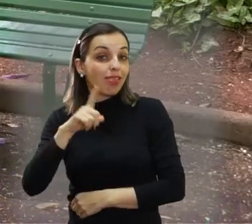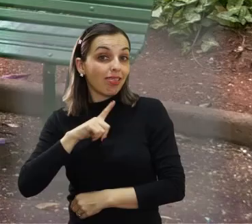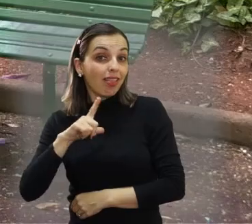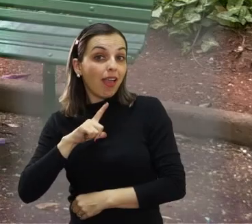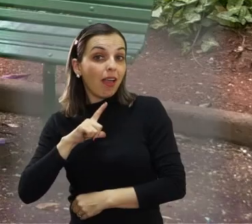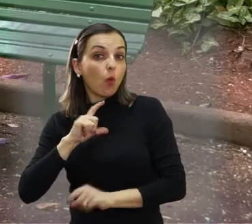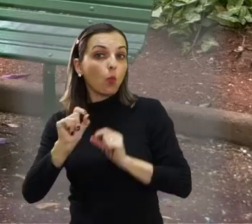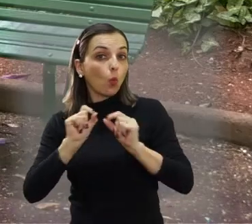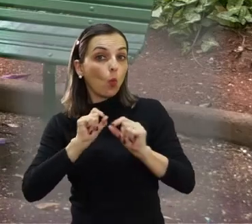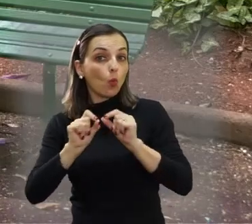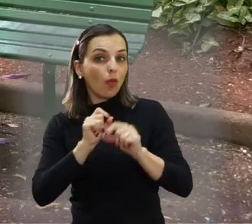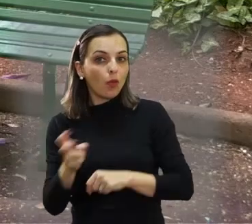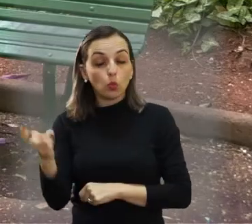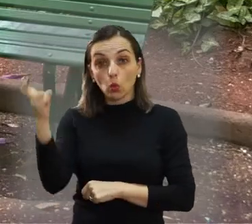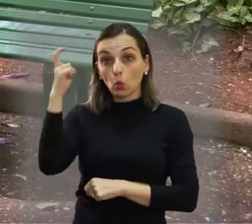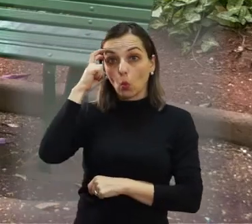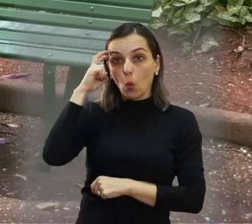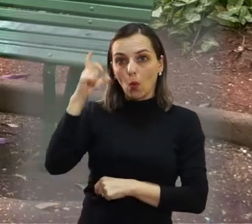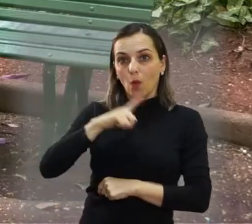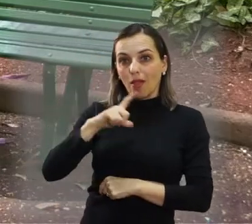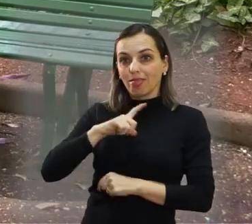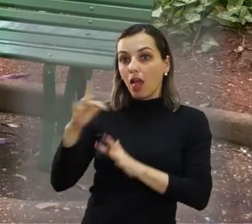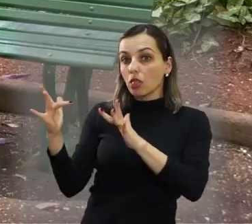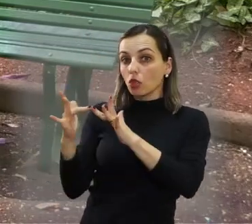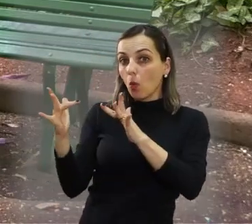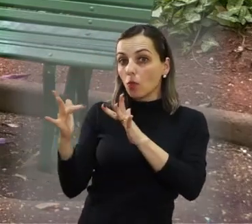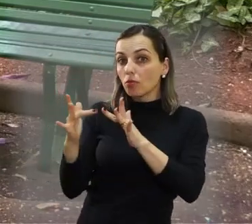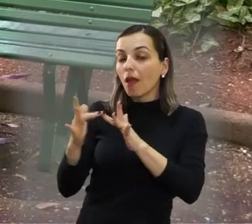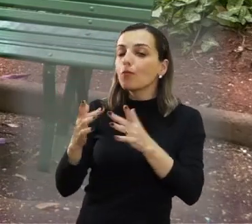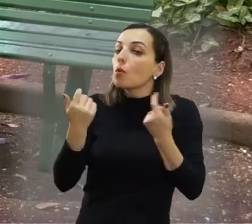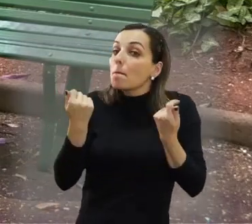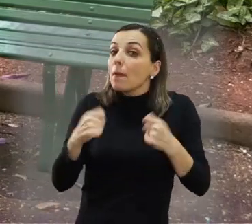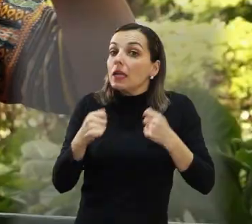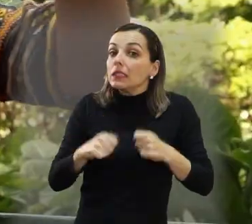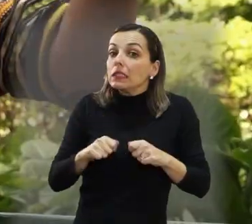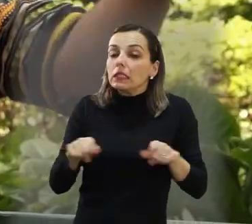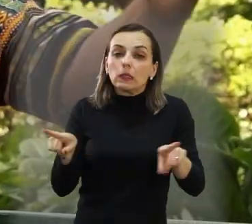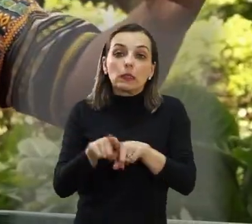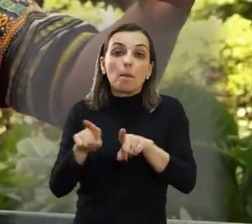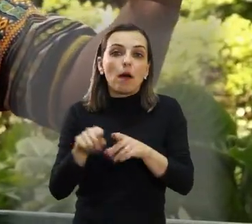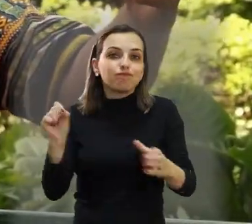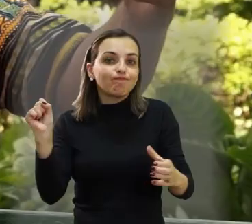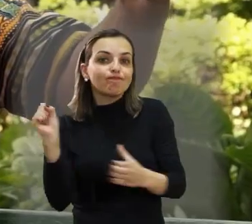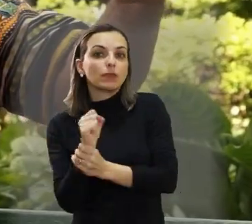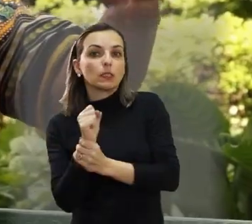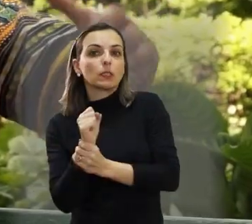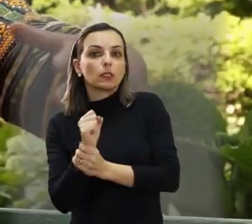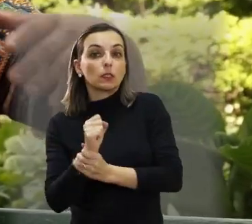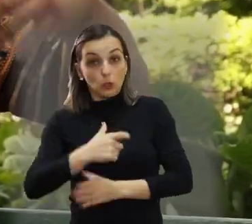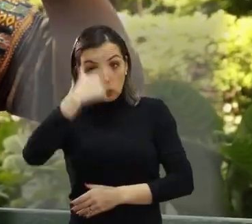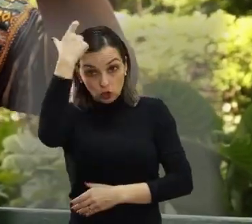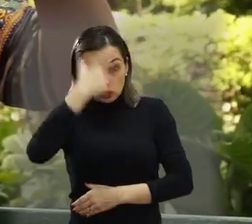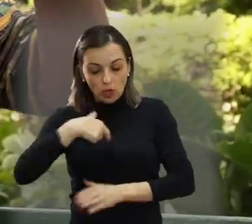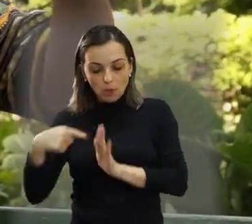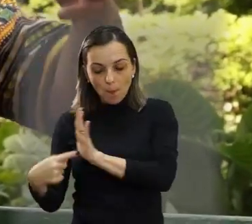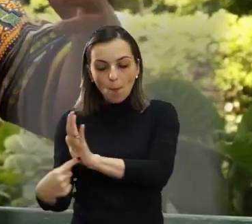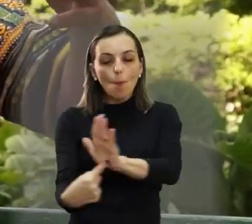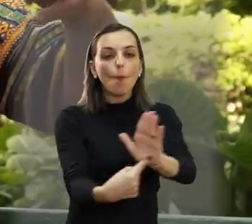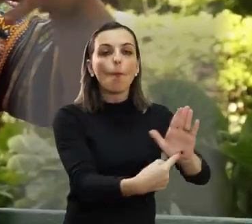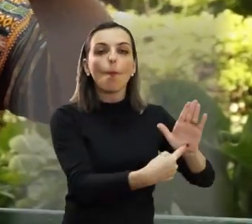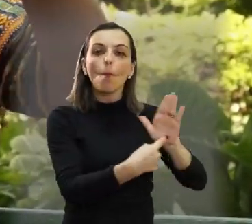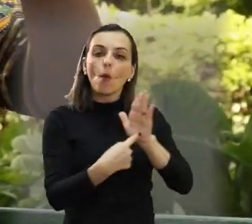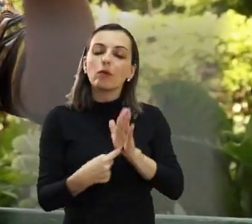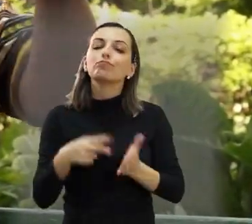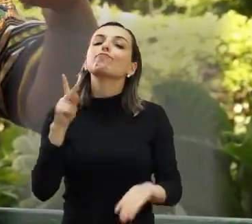consiga entender que a realidade é um pouco mais ampla, um pouco maior, e que a cultura está aí para ser preservada e para ser